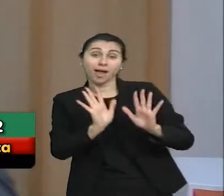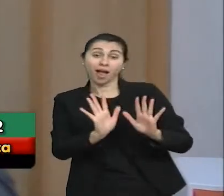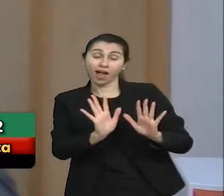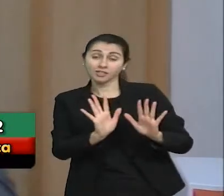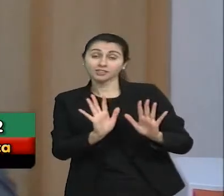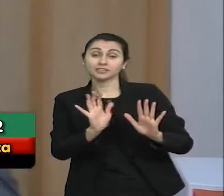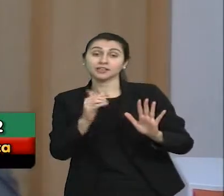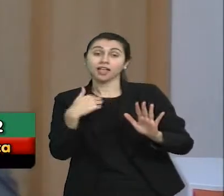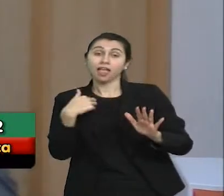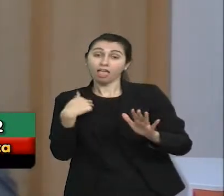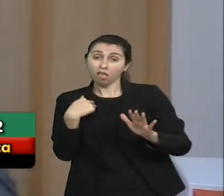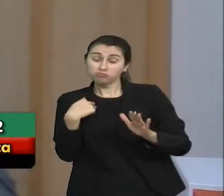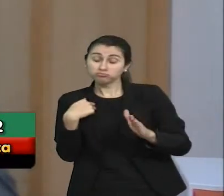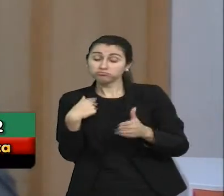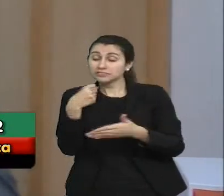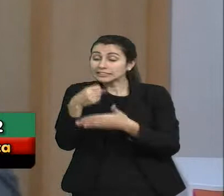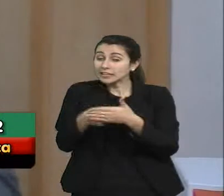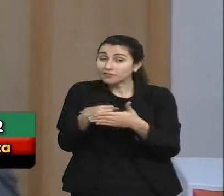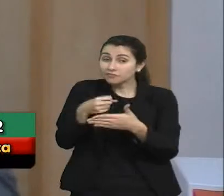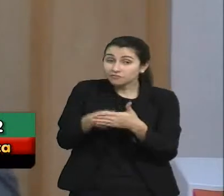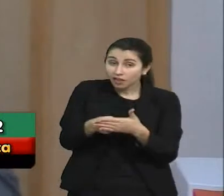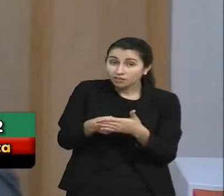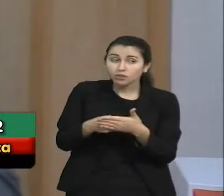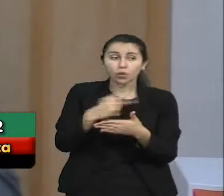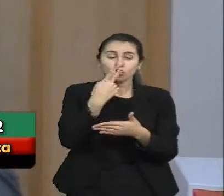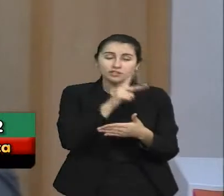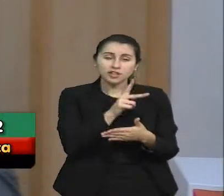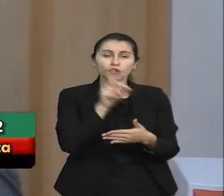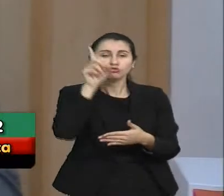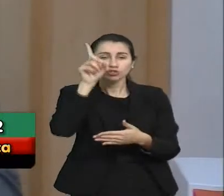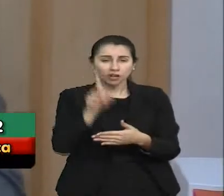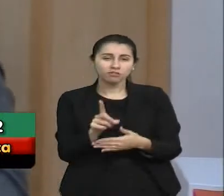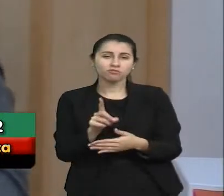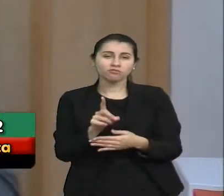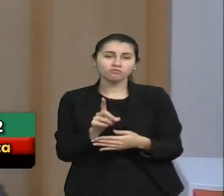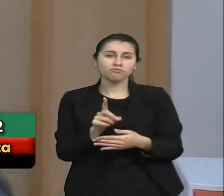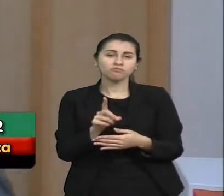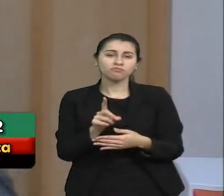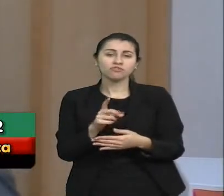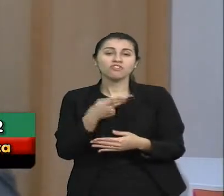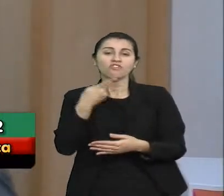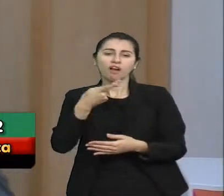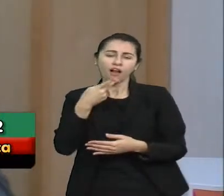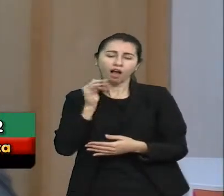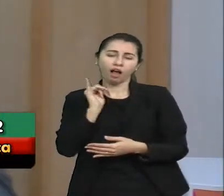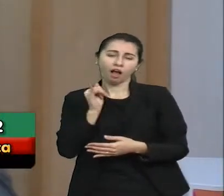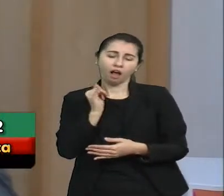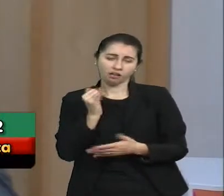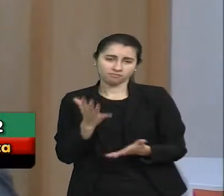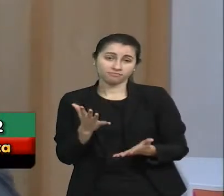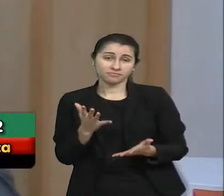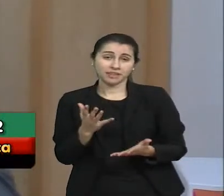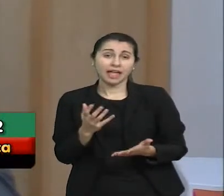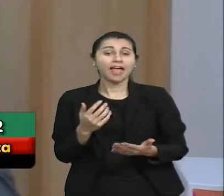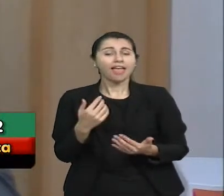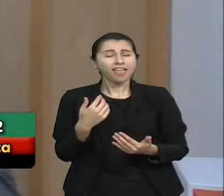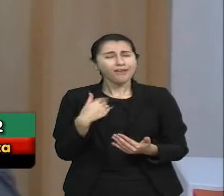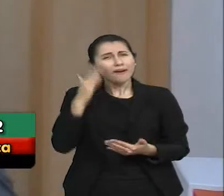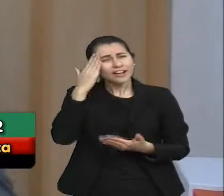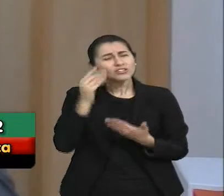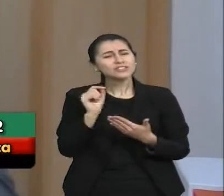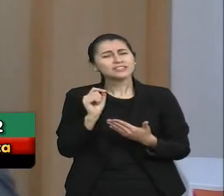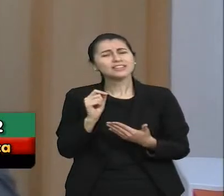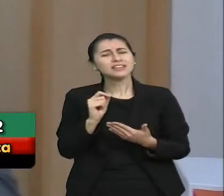defendo até o fim o seu direito de dizê-la. E isso deveria ser o pensamento de todo e qualquer